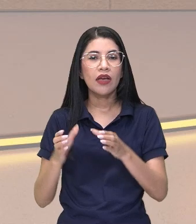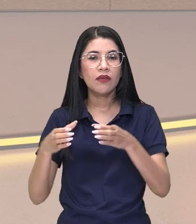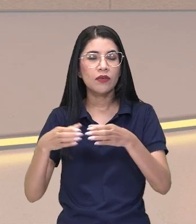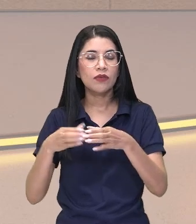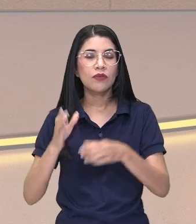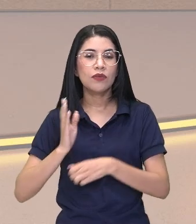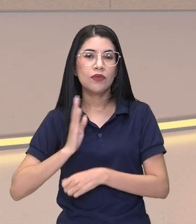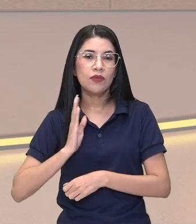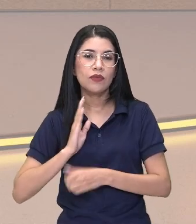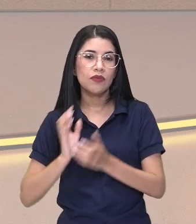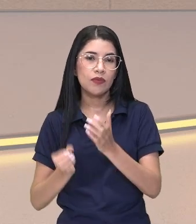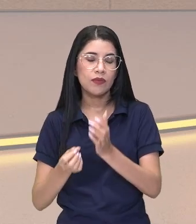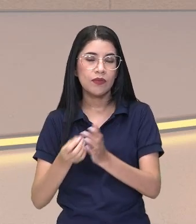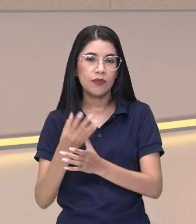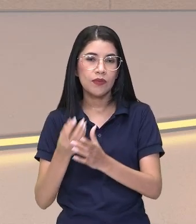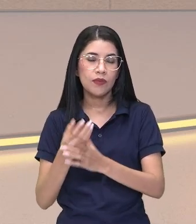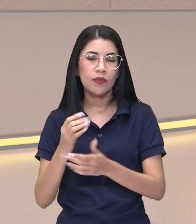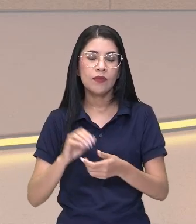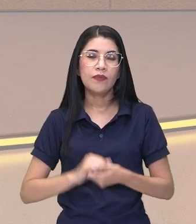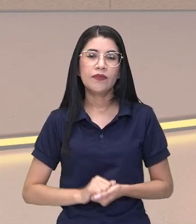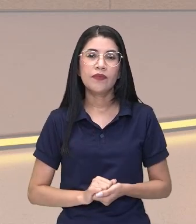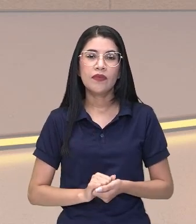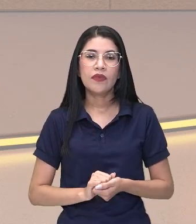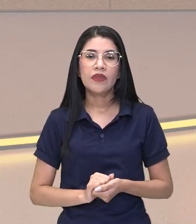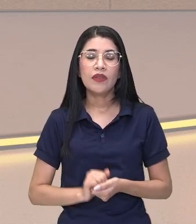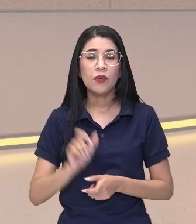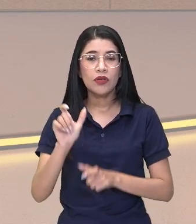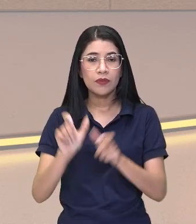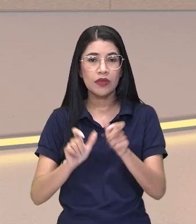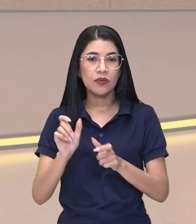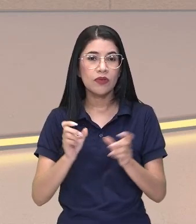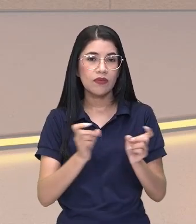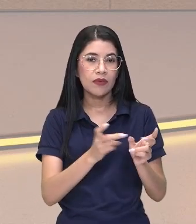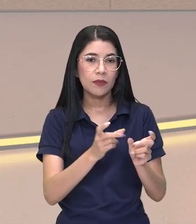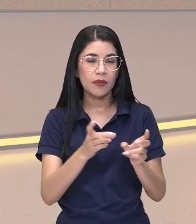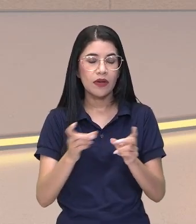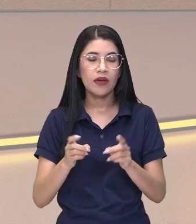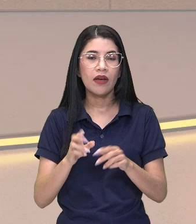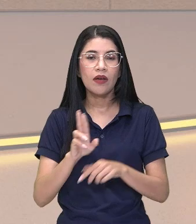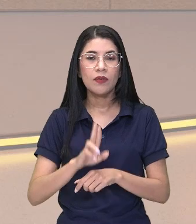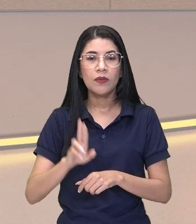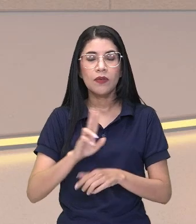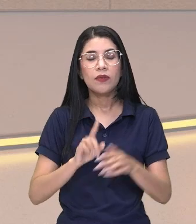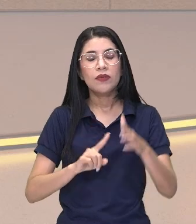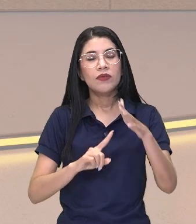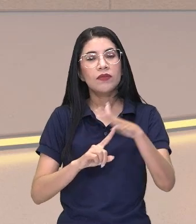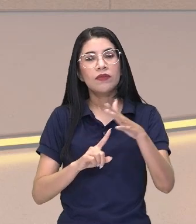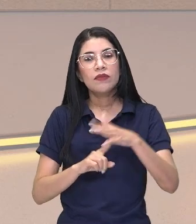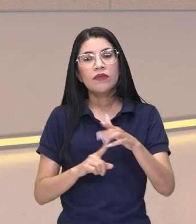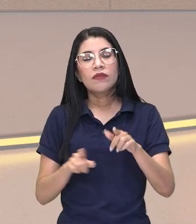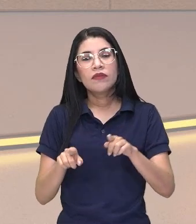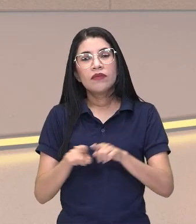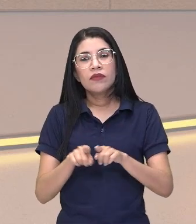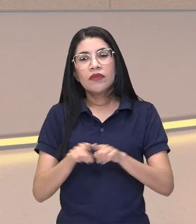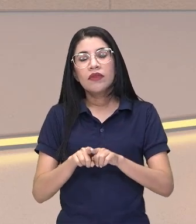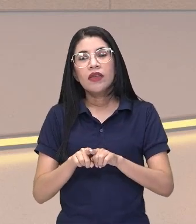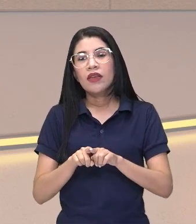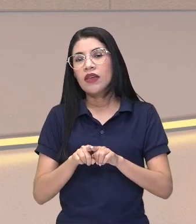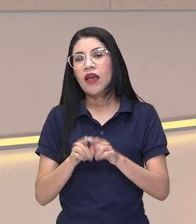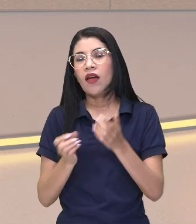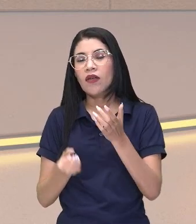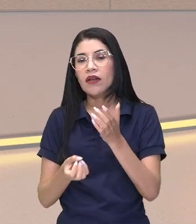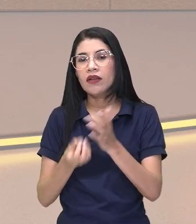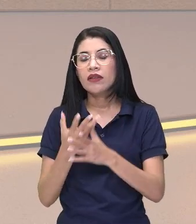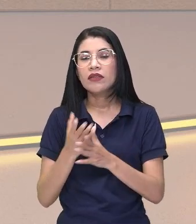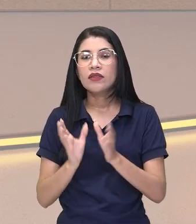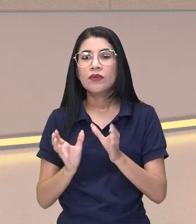surgindo também, os grandes comerciantes começam, né, através então das feiras, através então dessa nova formação dessa classe que